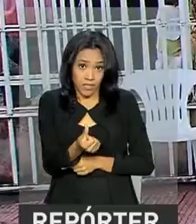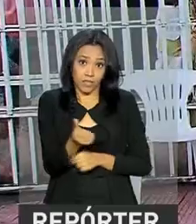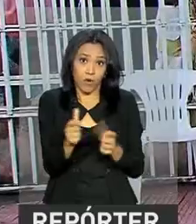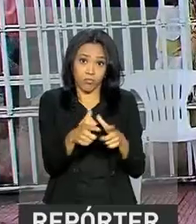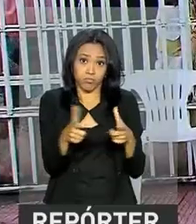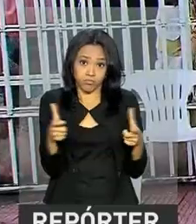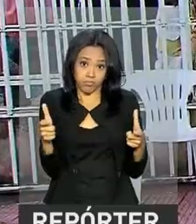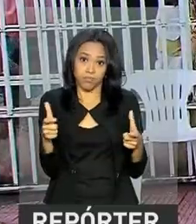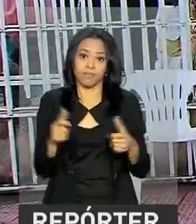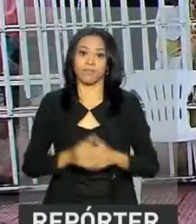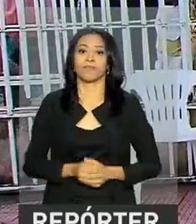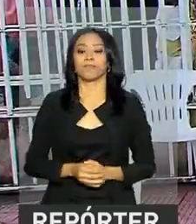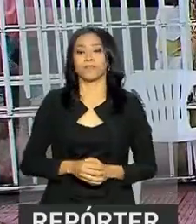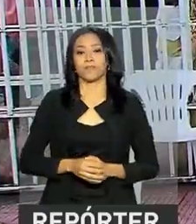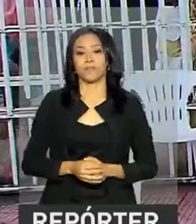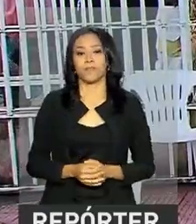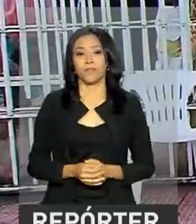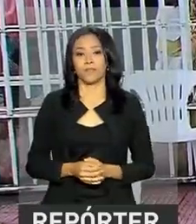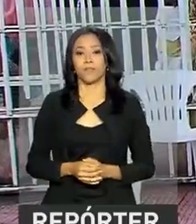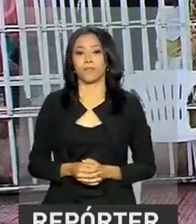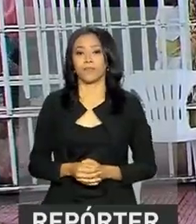significativa.